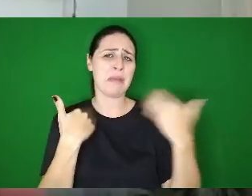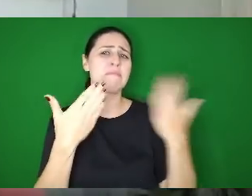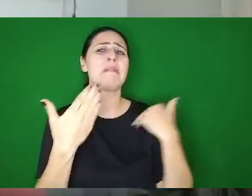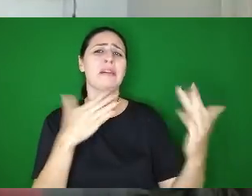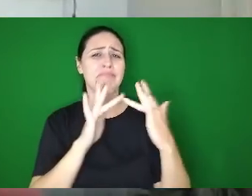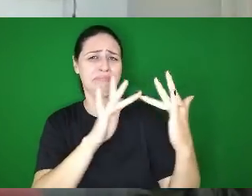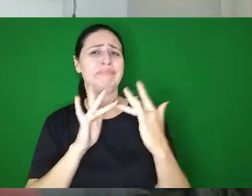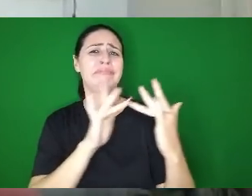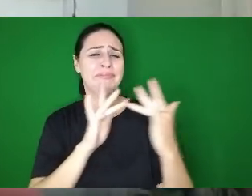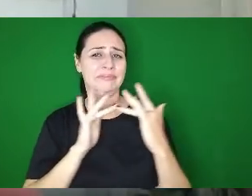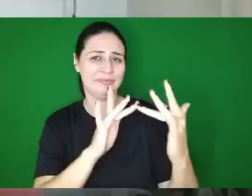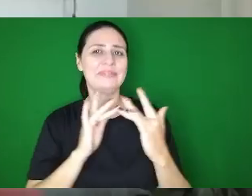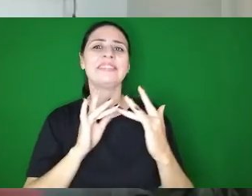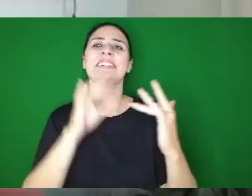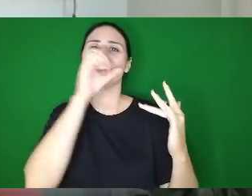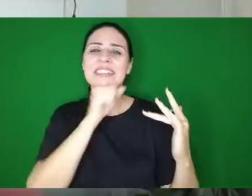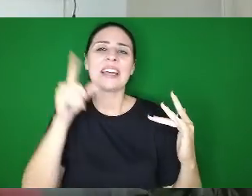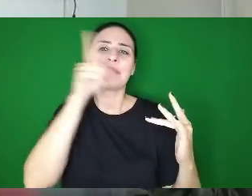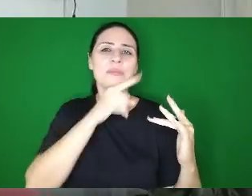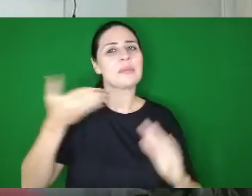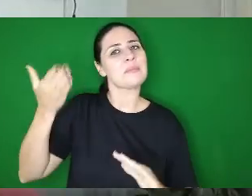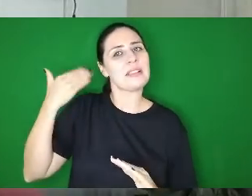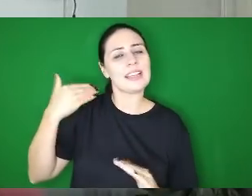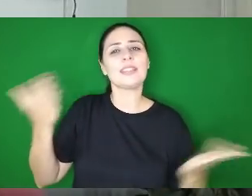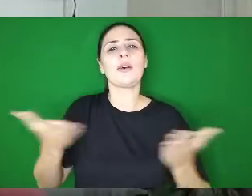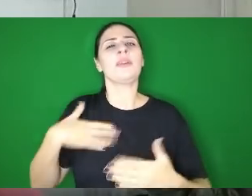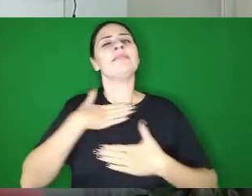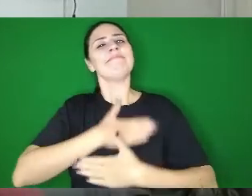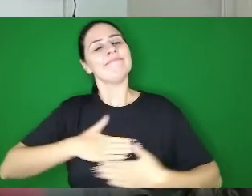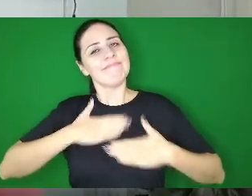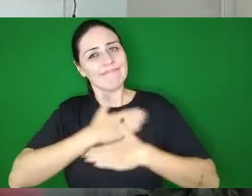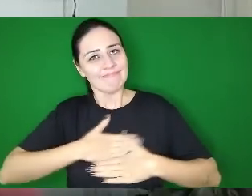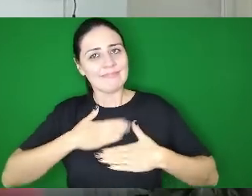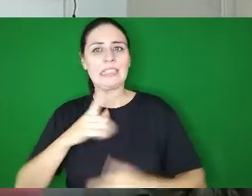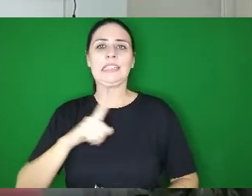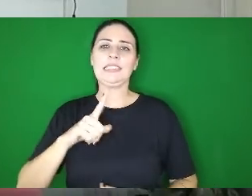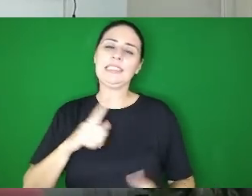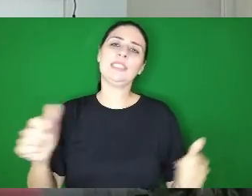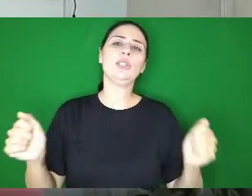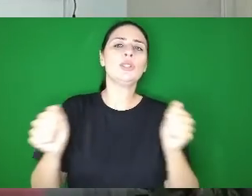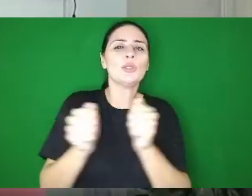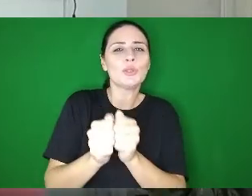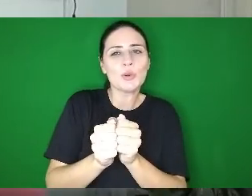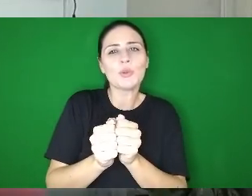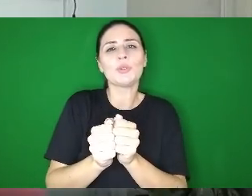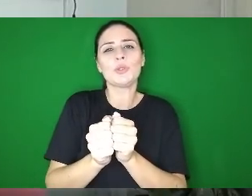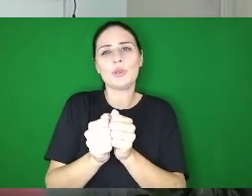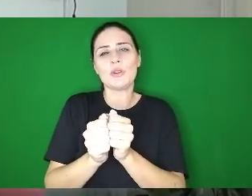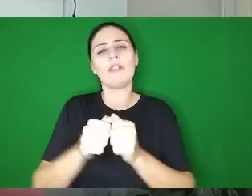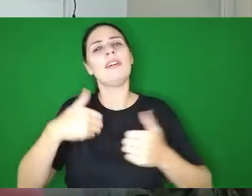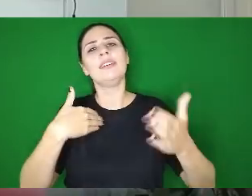no fim de semana. E é sempre um prazer tê-la conosco, né? Independente